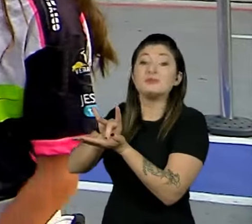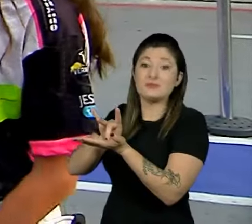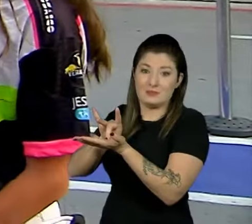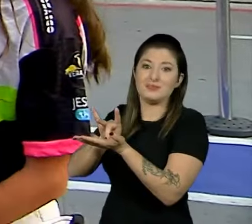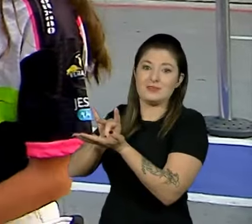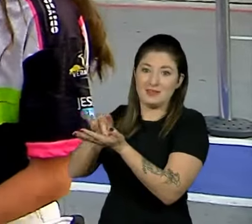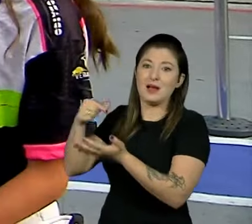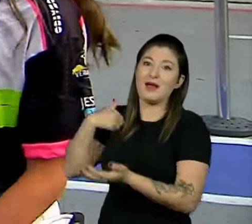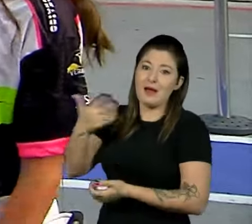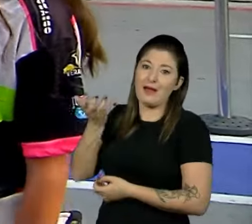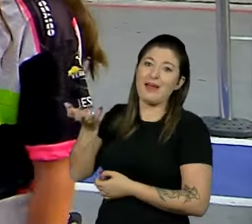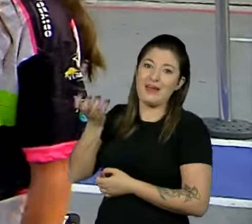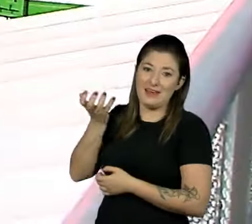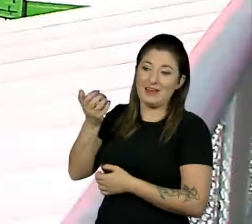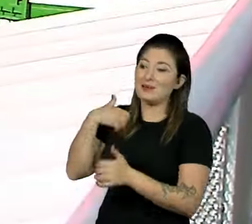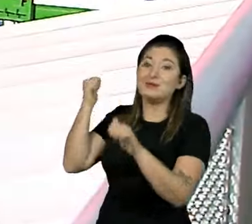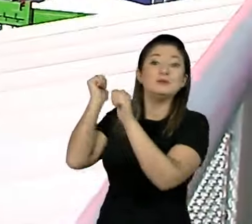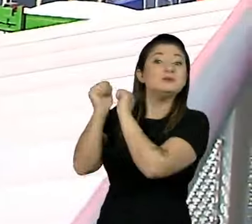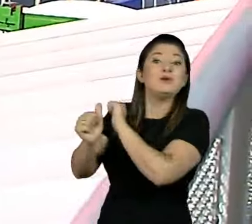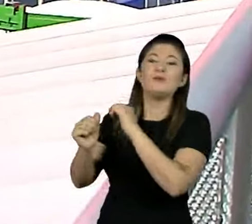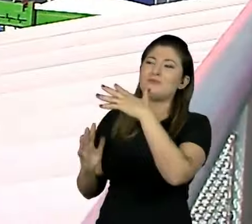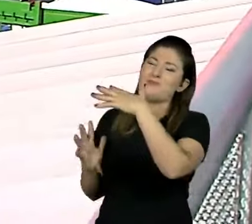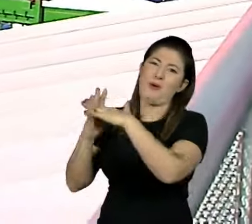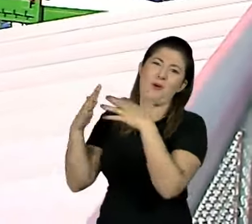um esporte muito top.